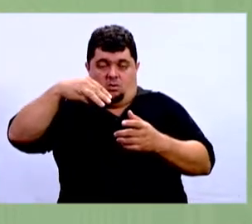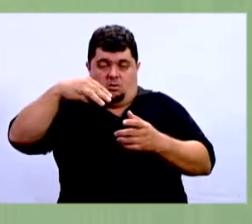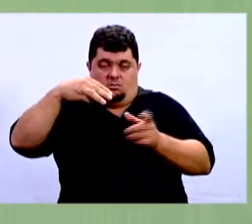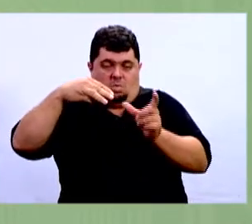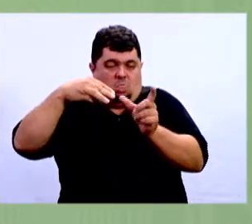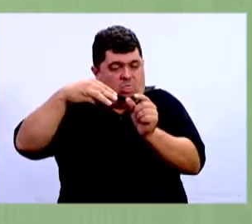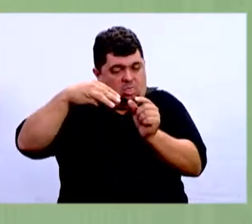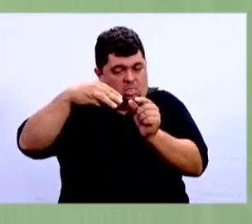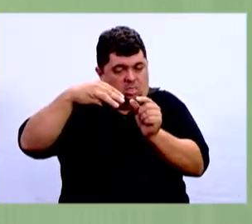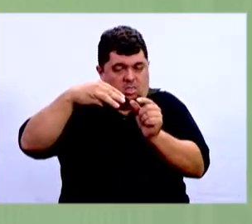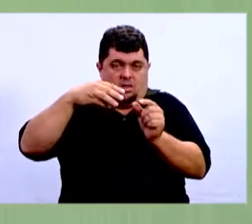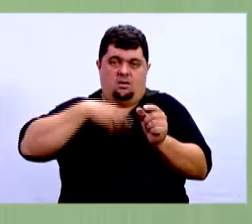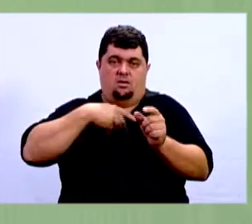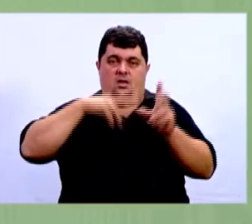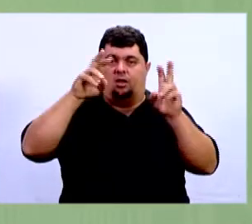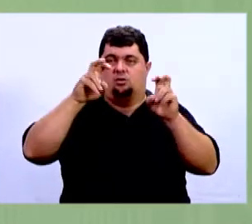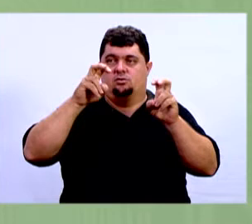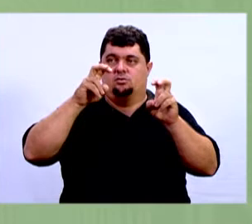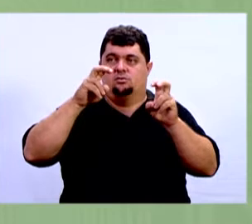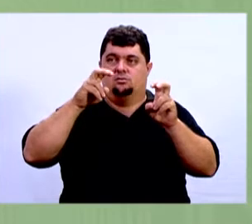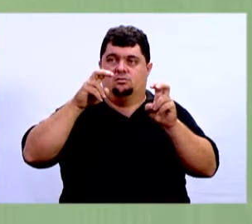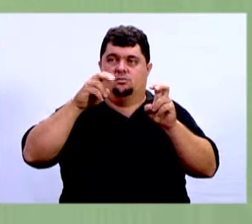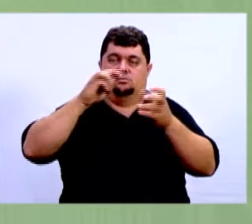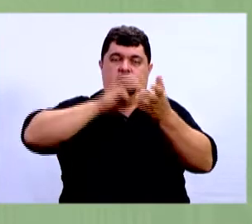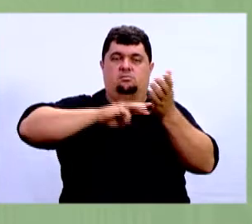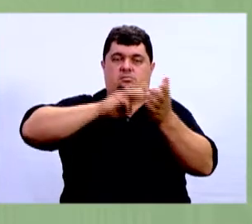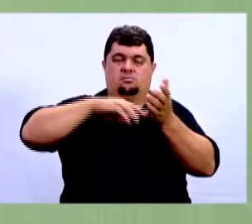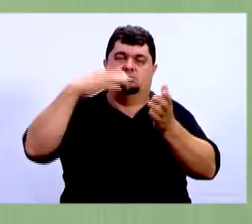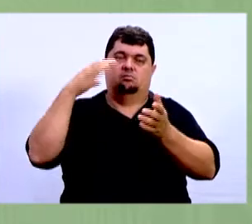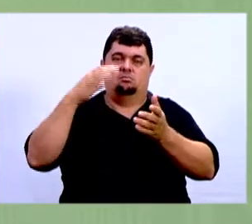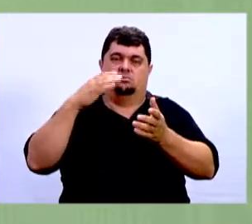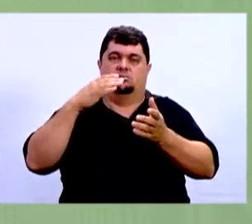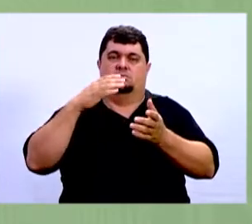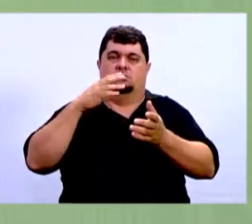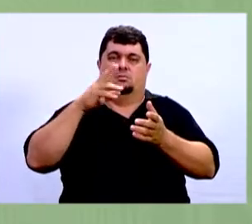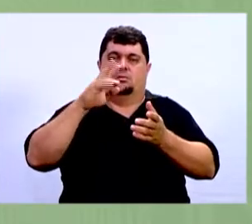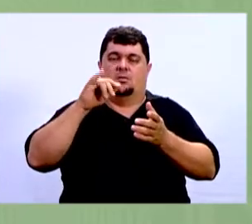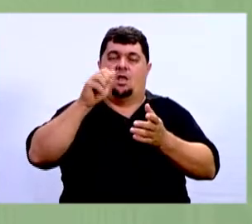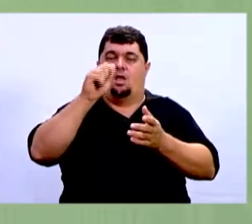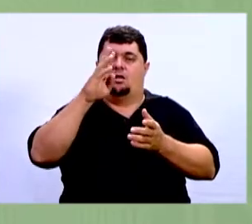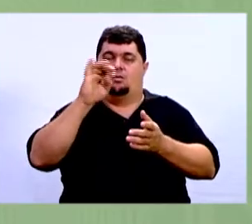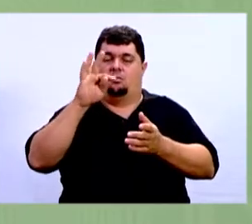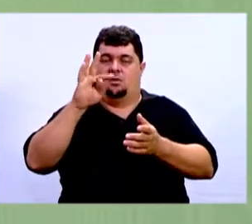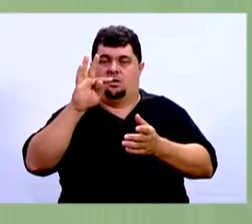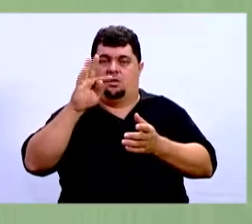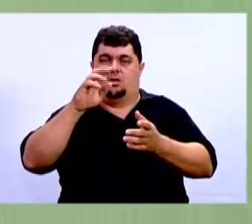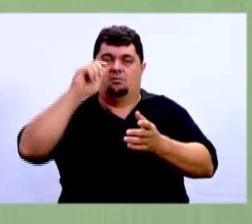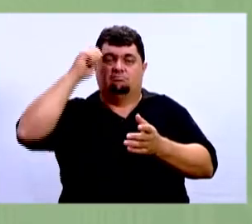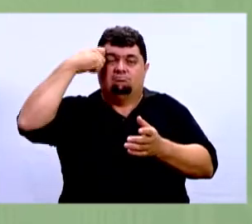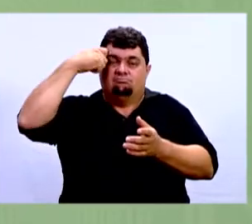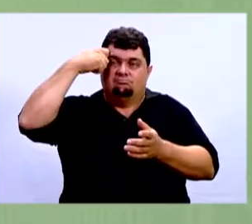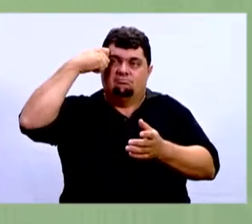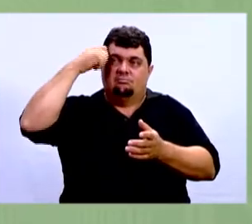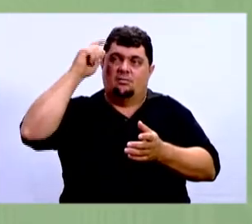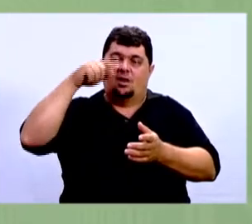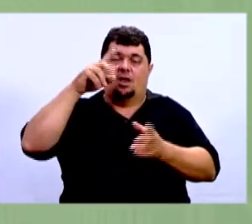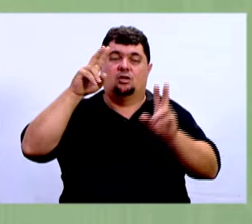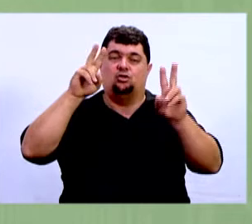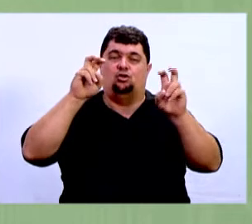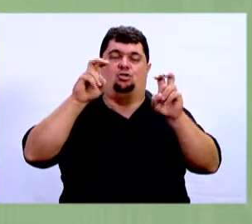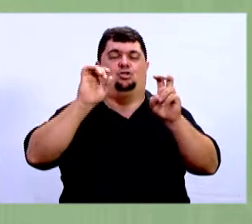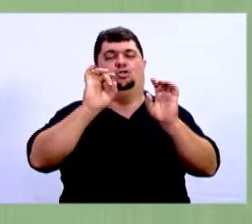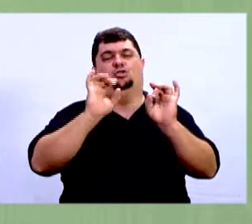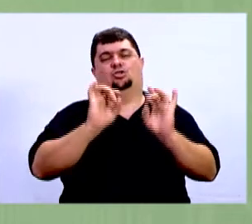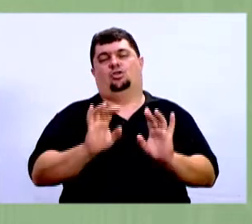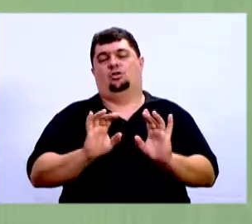né? Metodologia da pesquisa. Na nossa ABNT, o que vai negritado na referência é o título